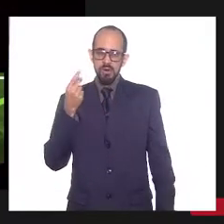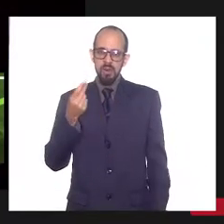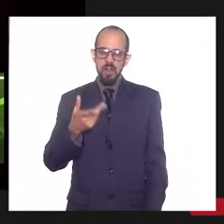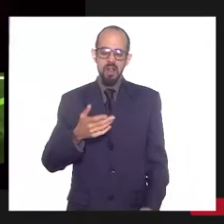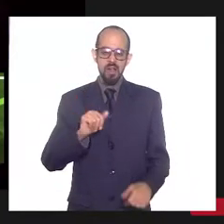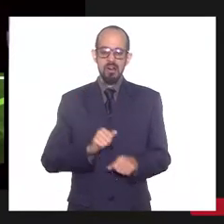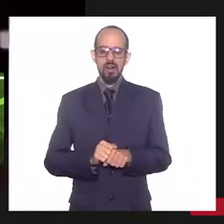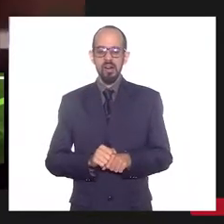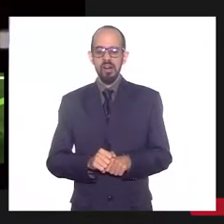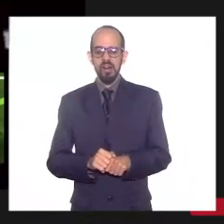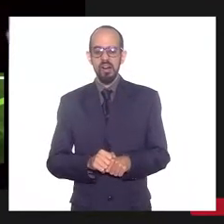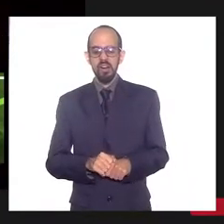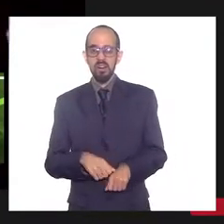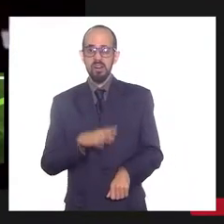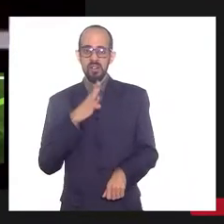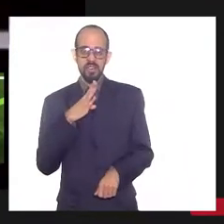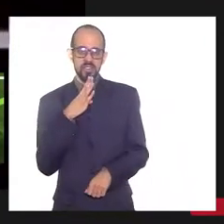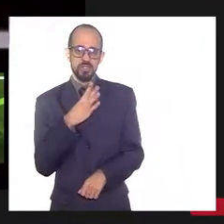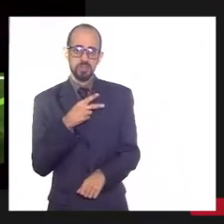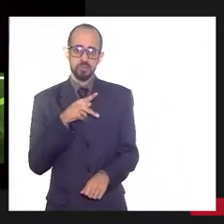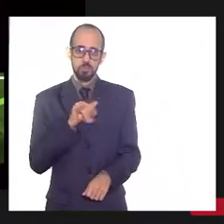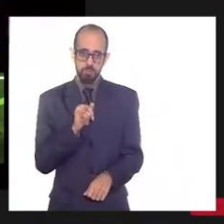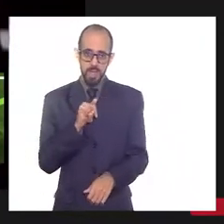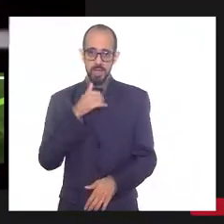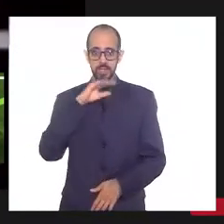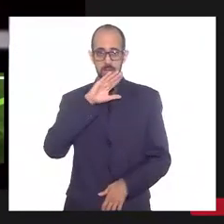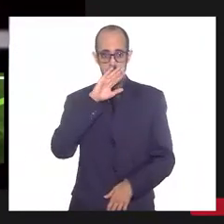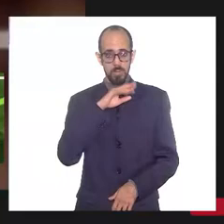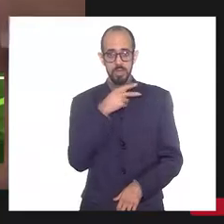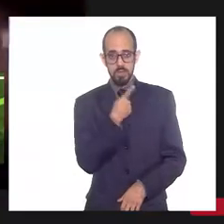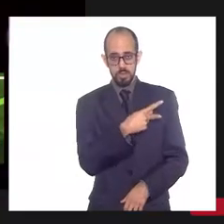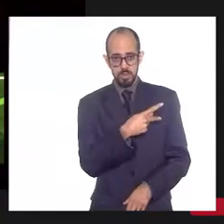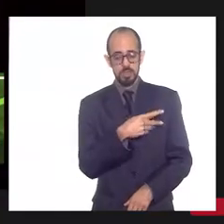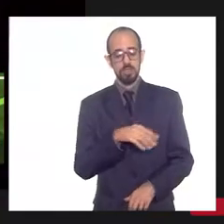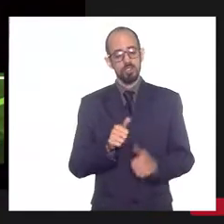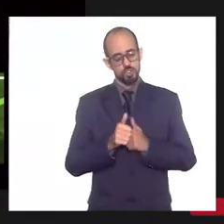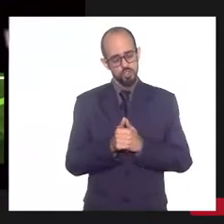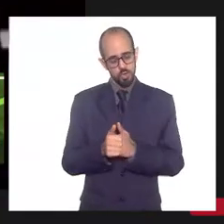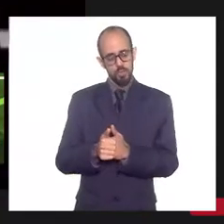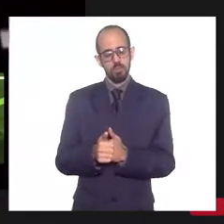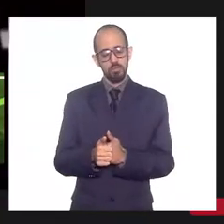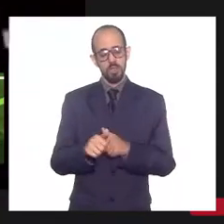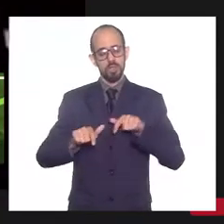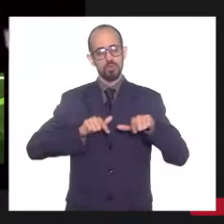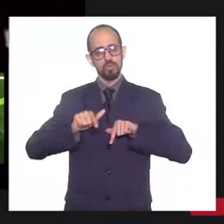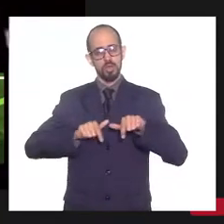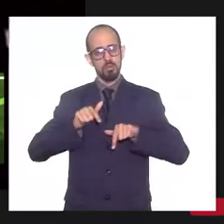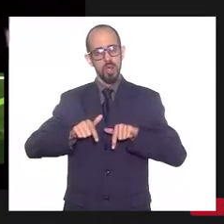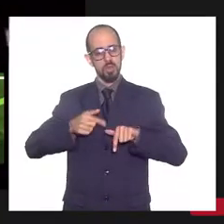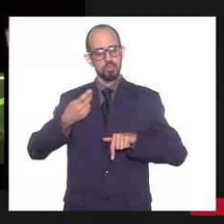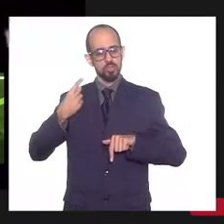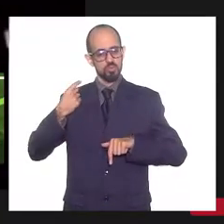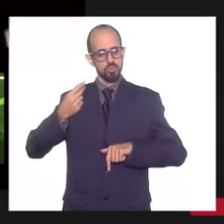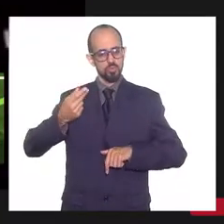começamos o pai dele a mãe dele não é ele agora a gente acompanha a